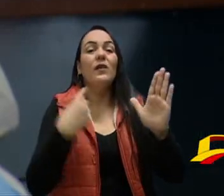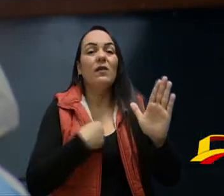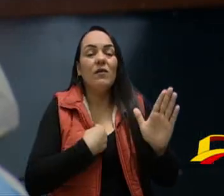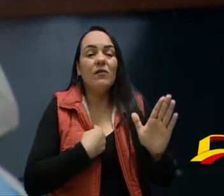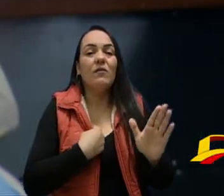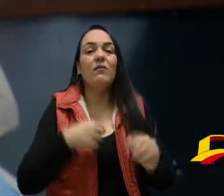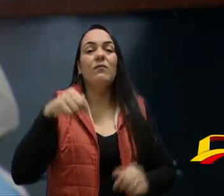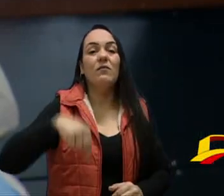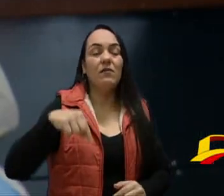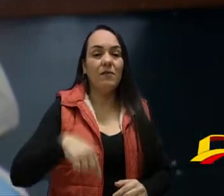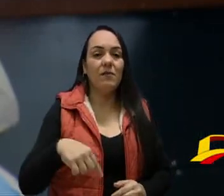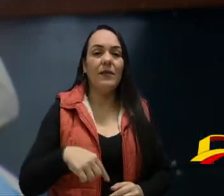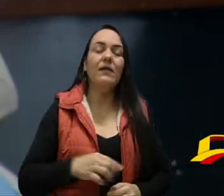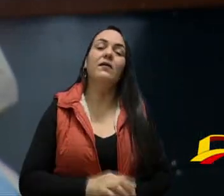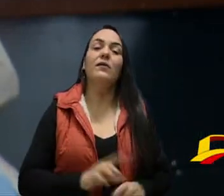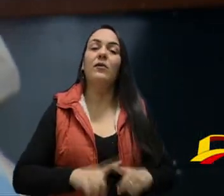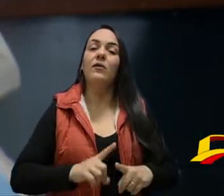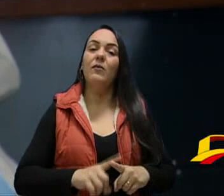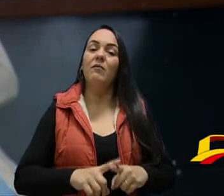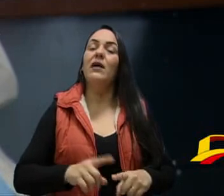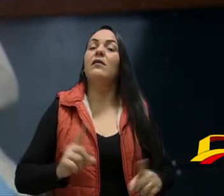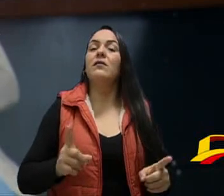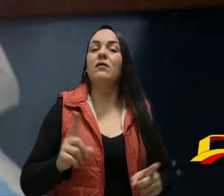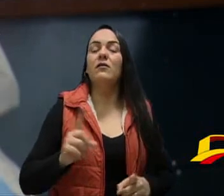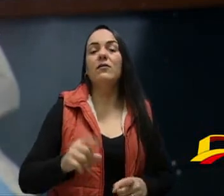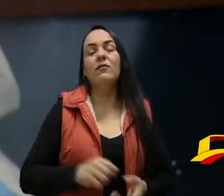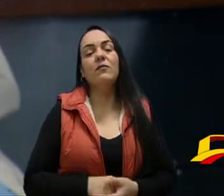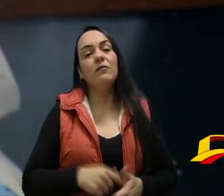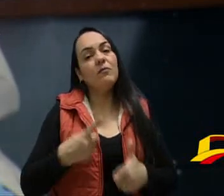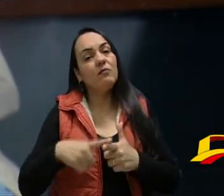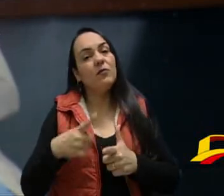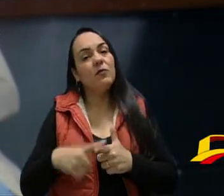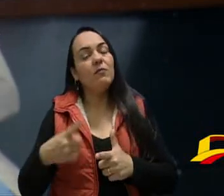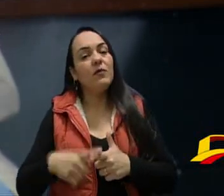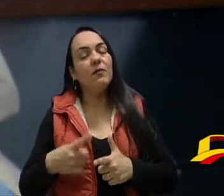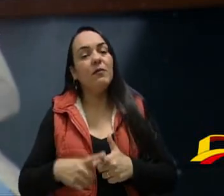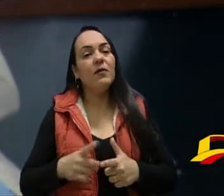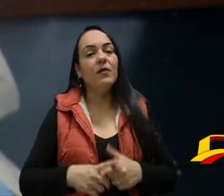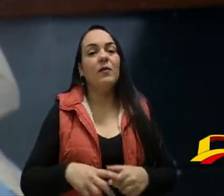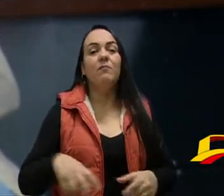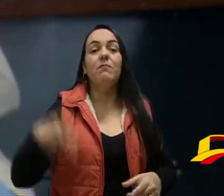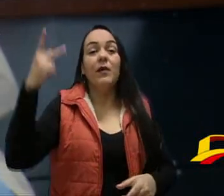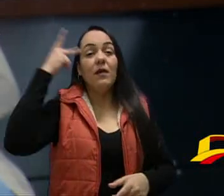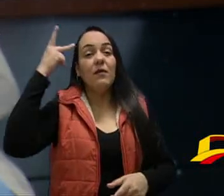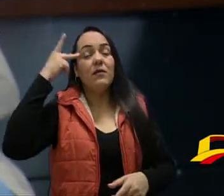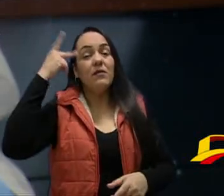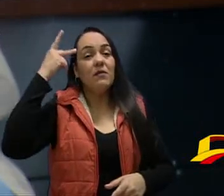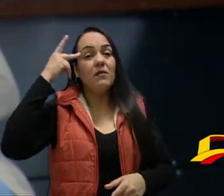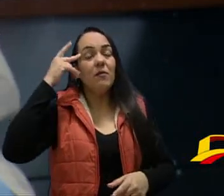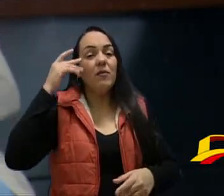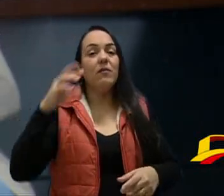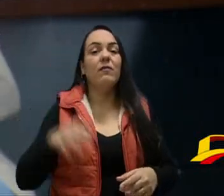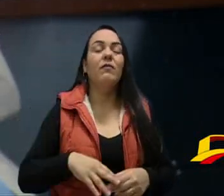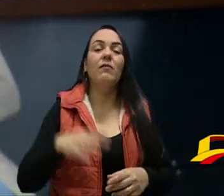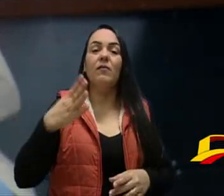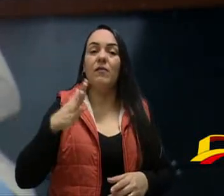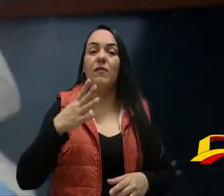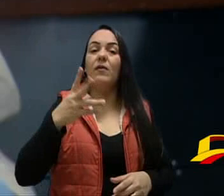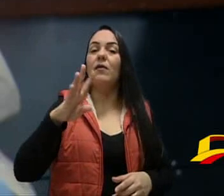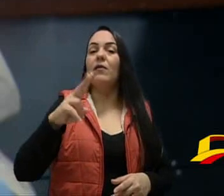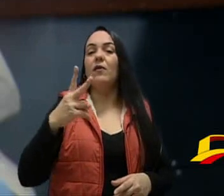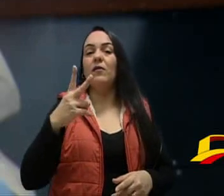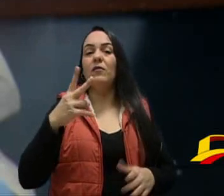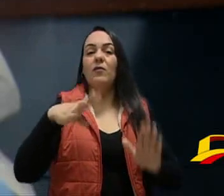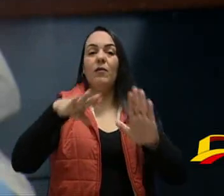é mas eu acho que a gente não vai ter e assim são paulo deu todo drs pela zona